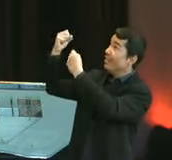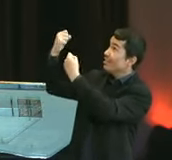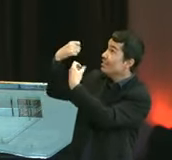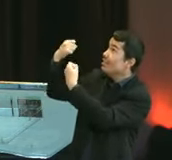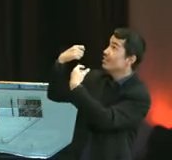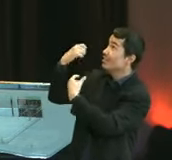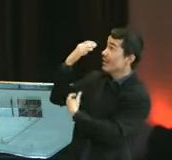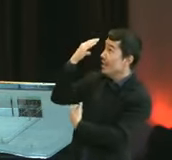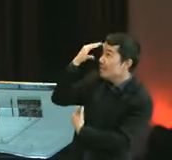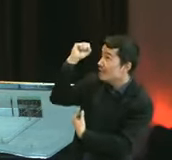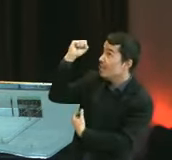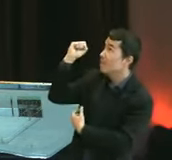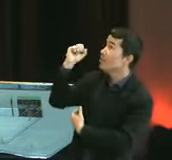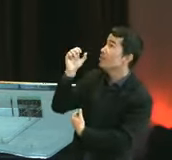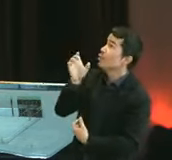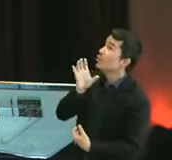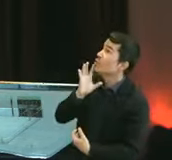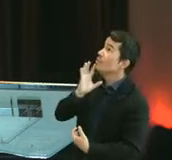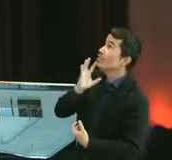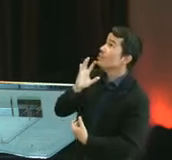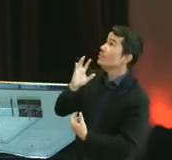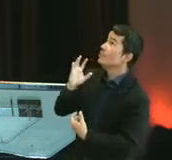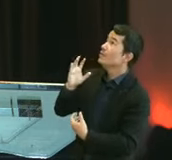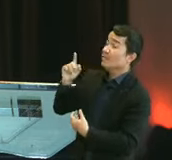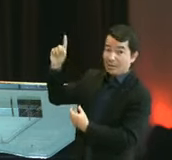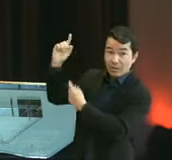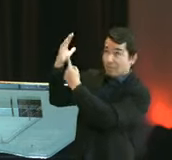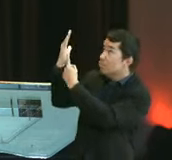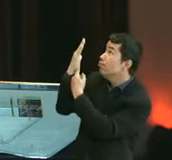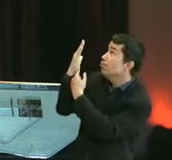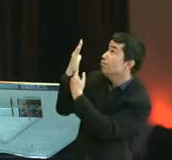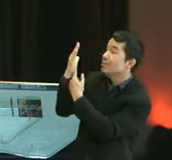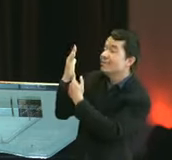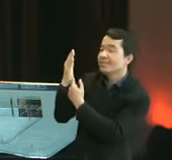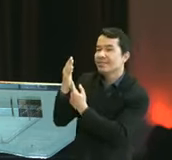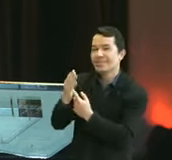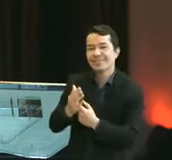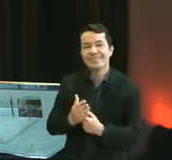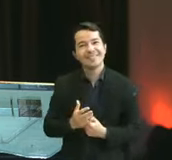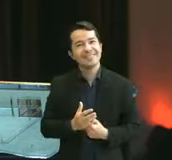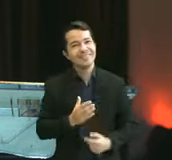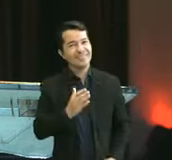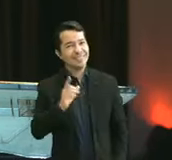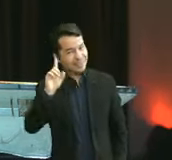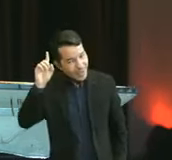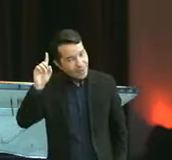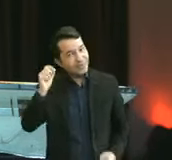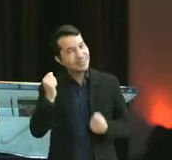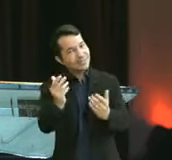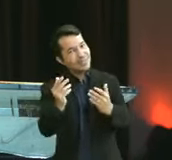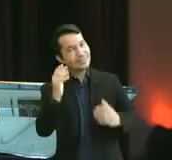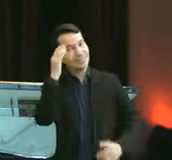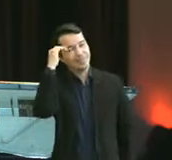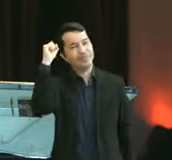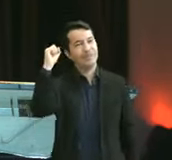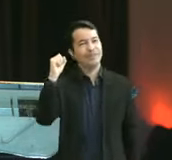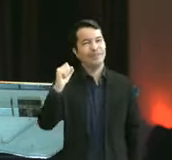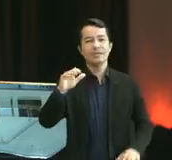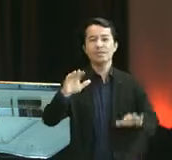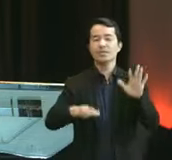do alto. Talvez a música que tem tocado para você não seja tão bonita, ela te incomoda,